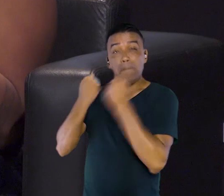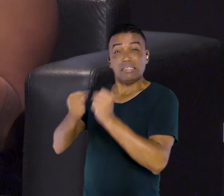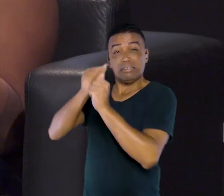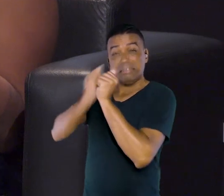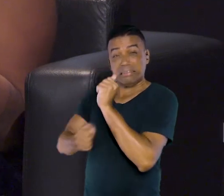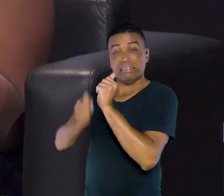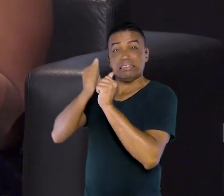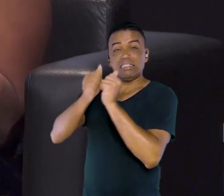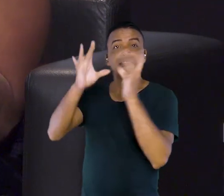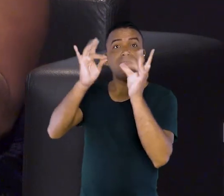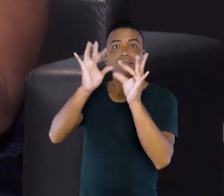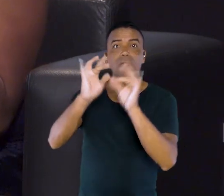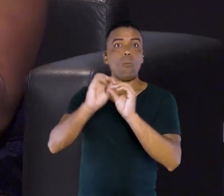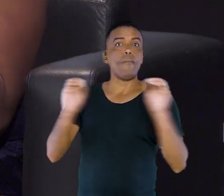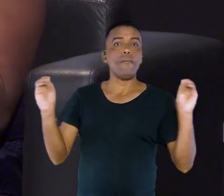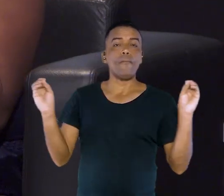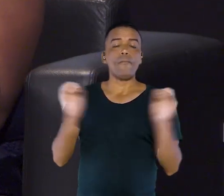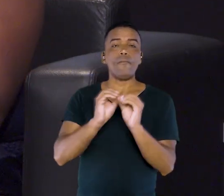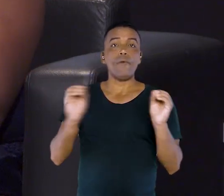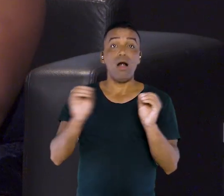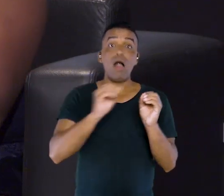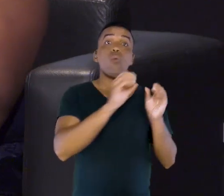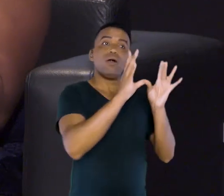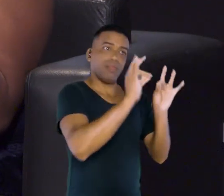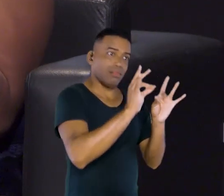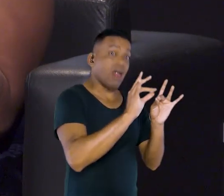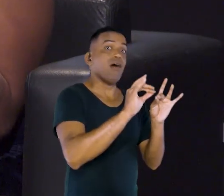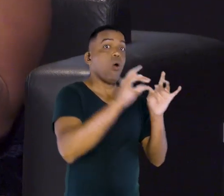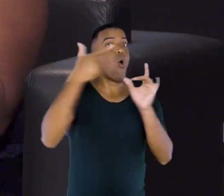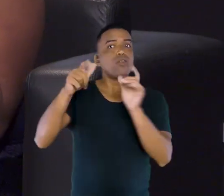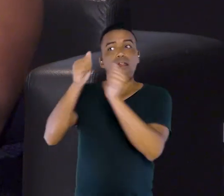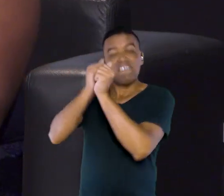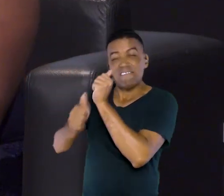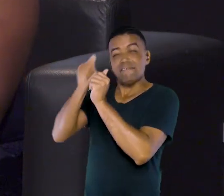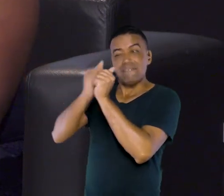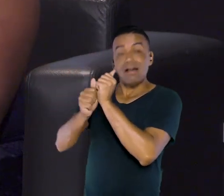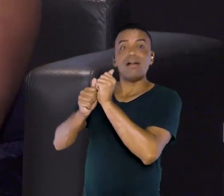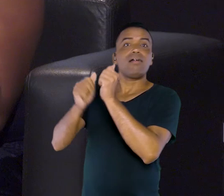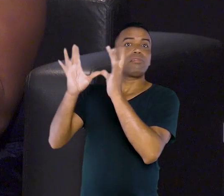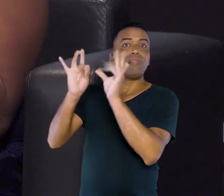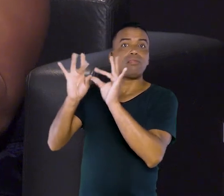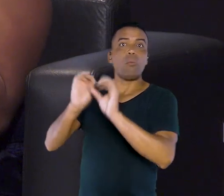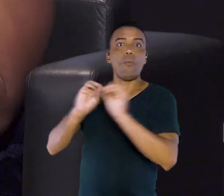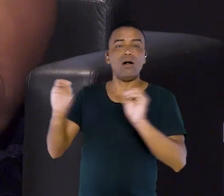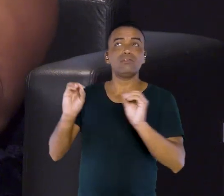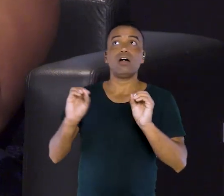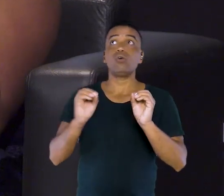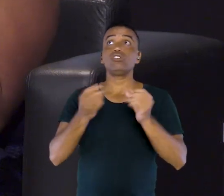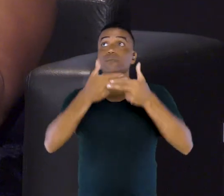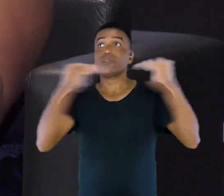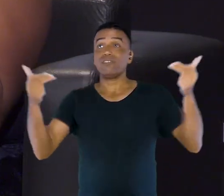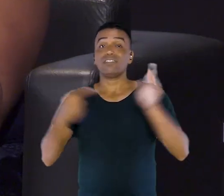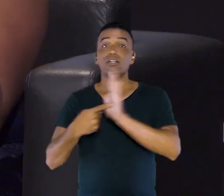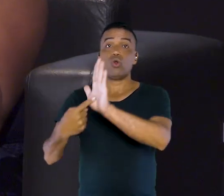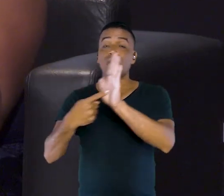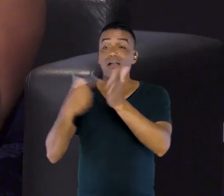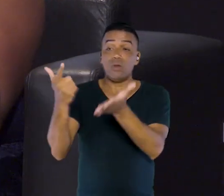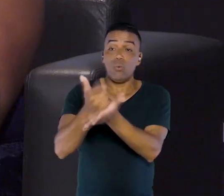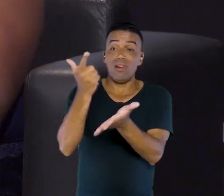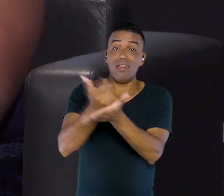que não vai sair uma gota de água dentro. Então, como levar essa diversidade? E no livro